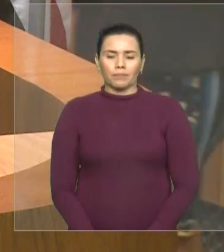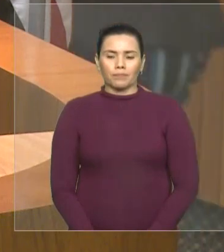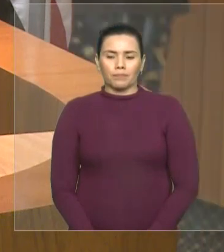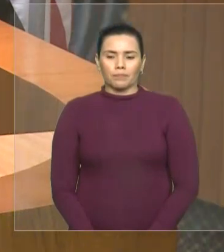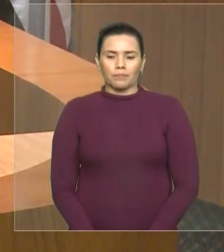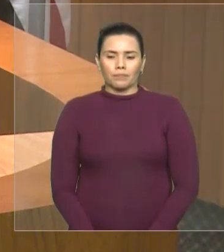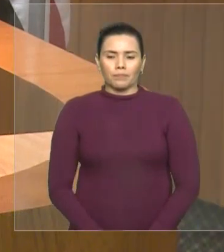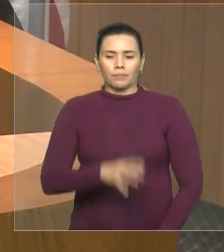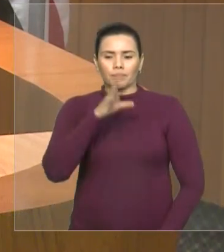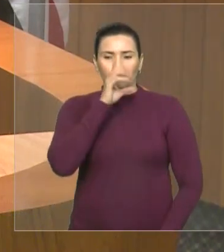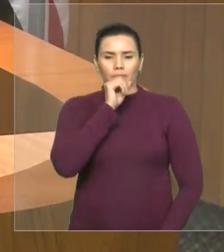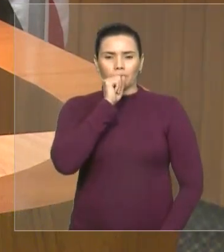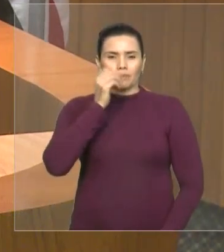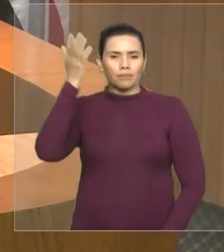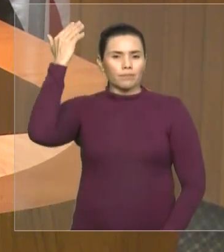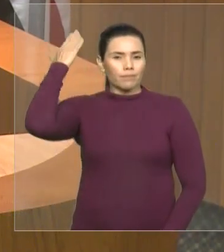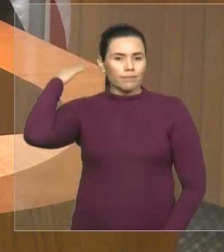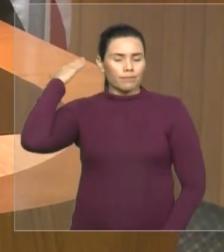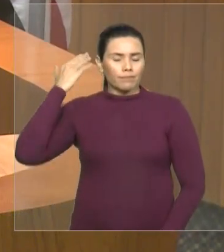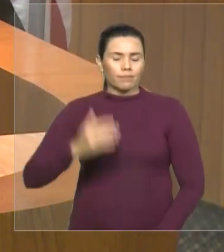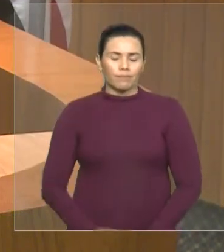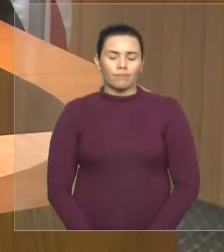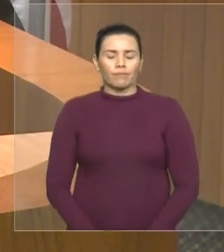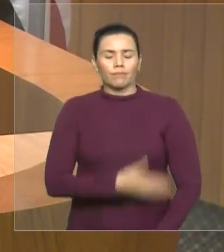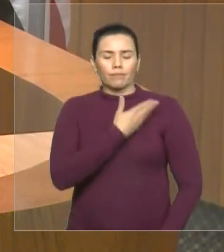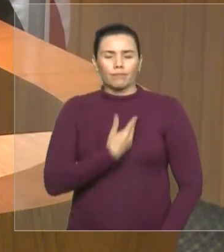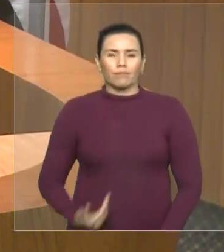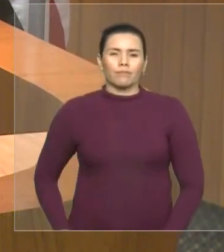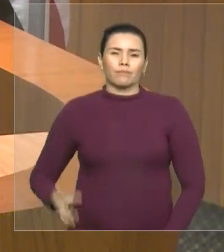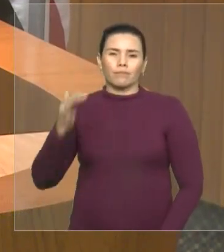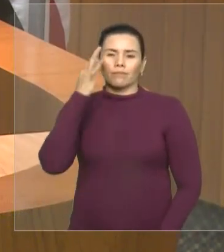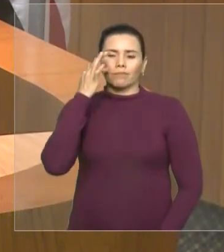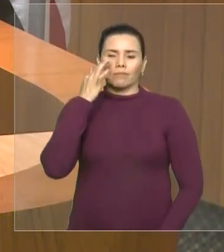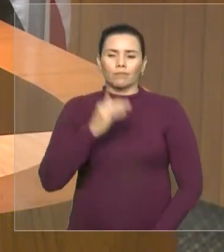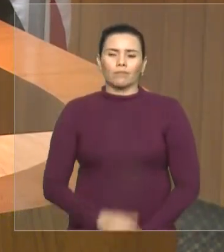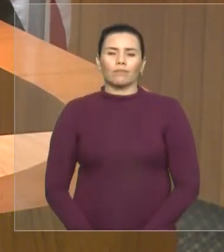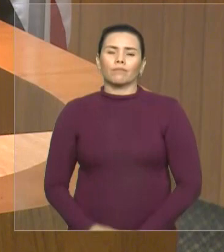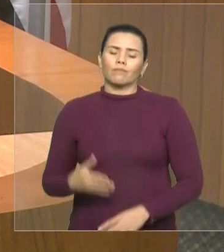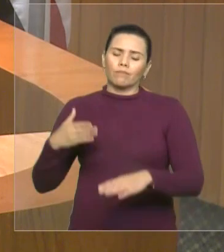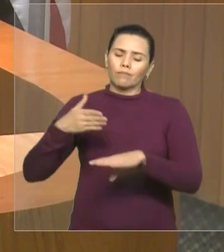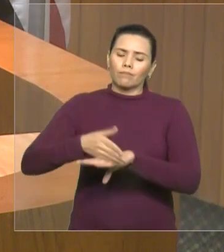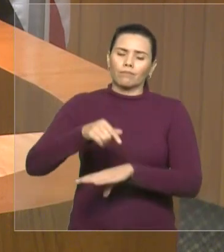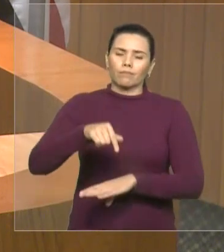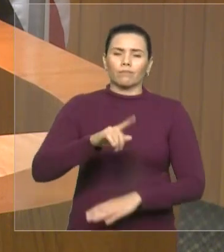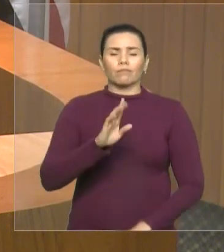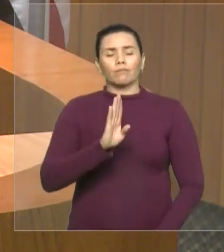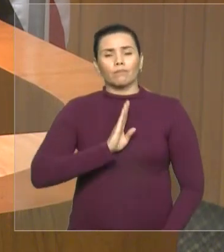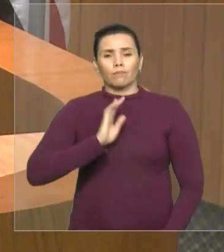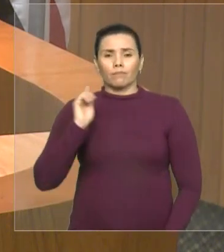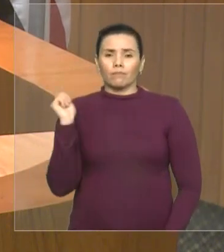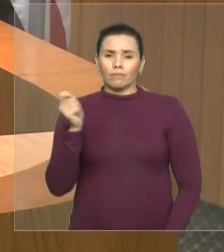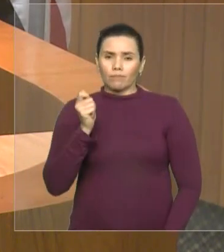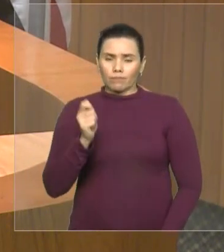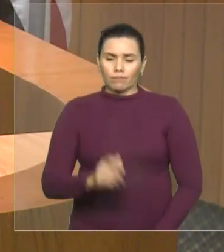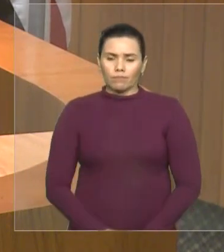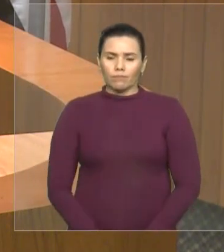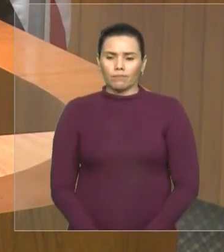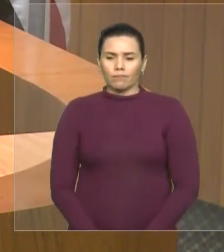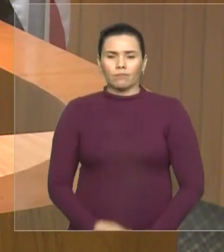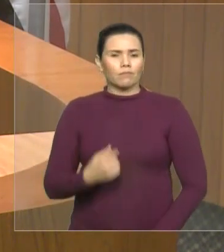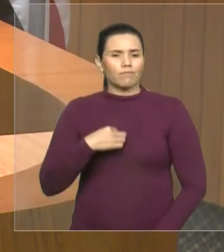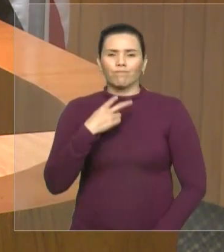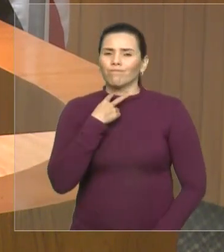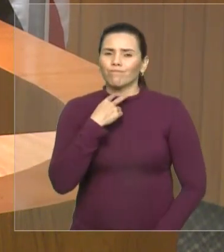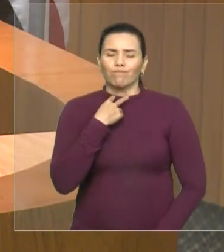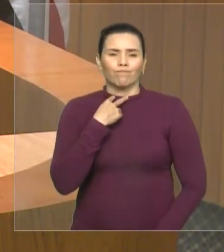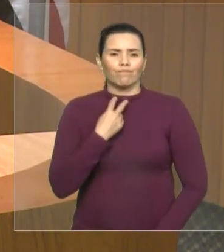sábado, próximo passado, o governador Flavino esteve na cidade de Barra do Corda, onde eu não acompanhei, mas que esteve